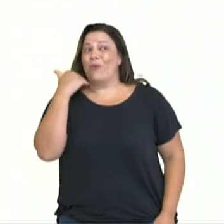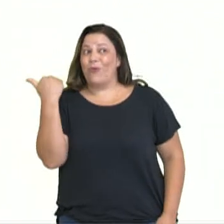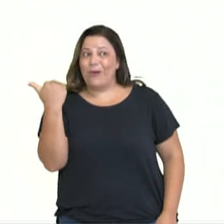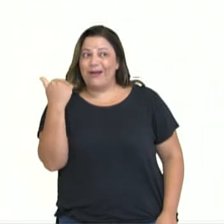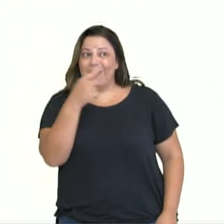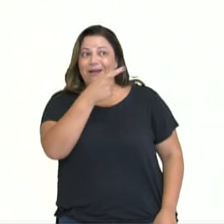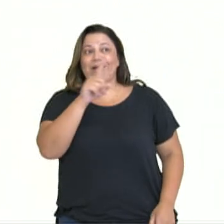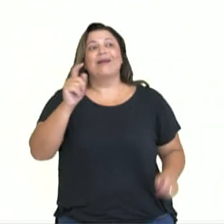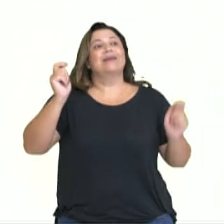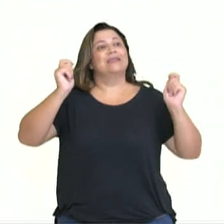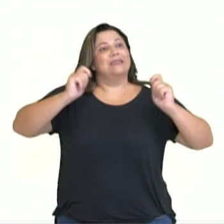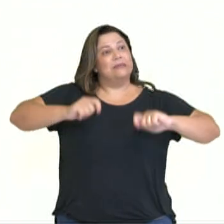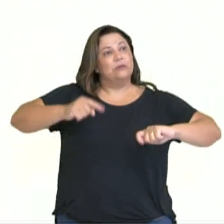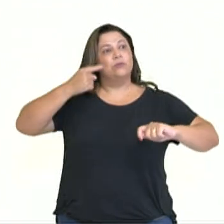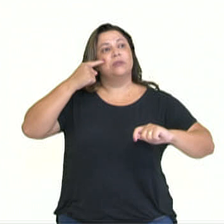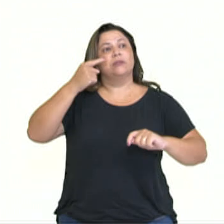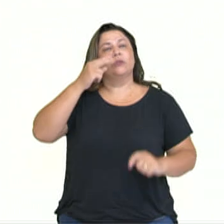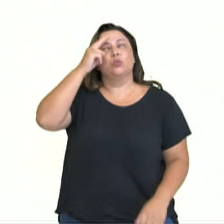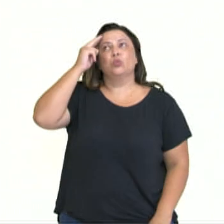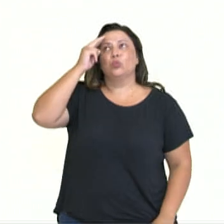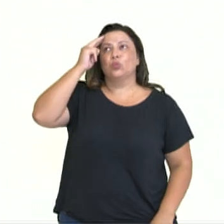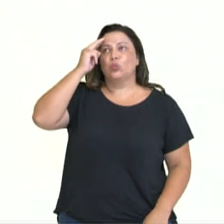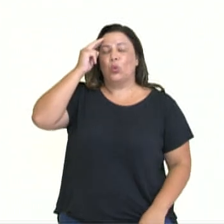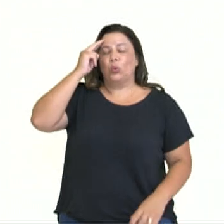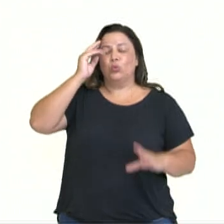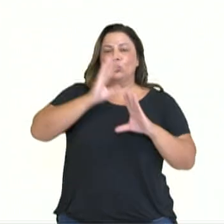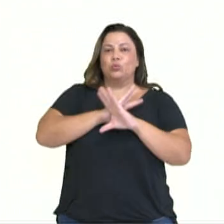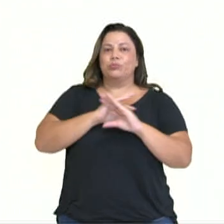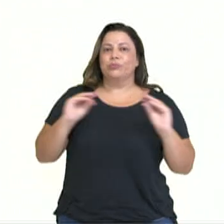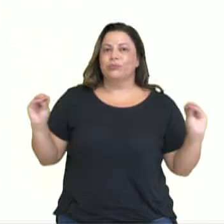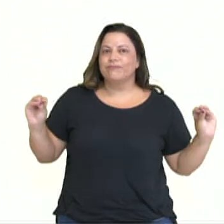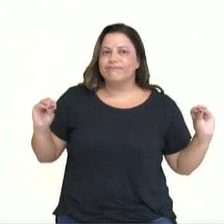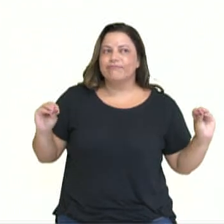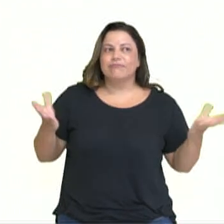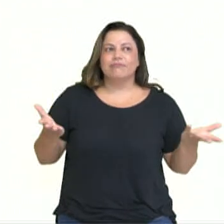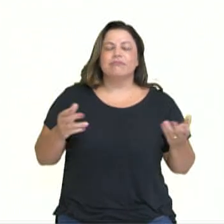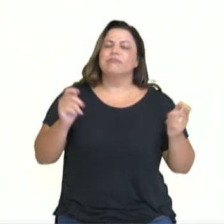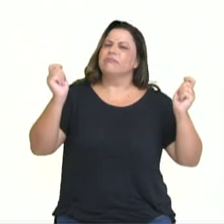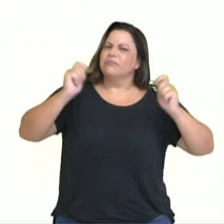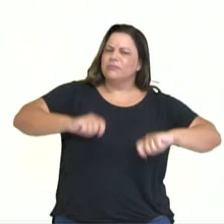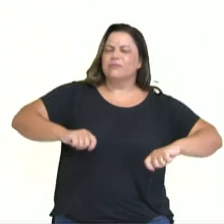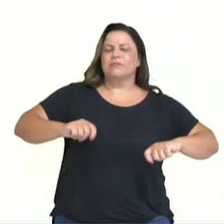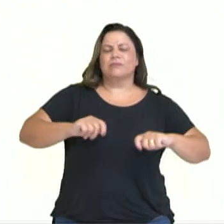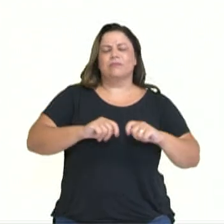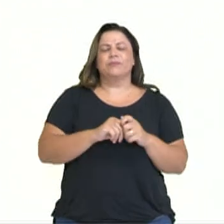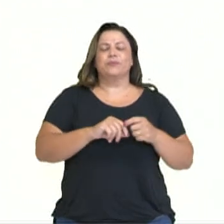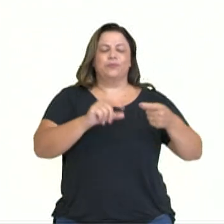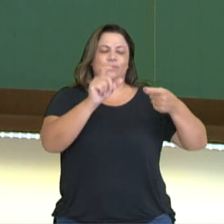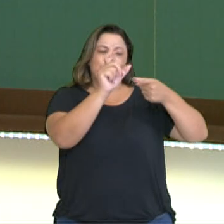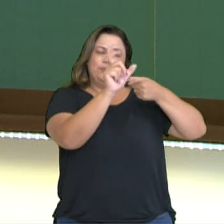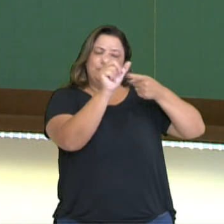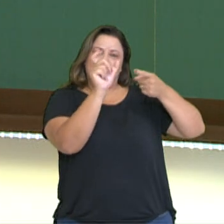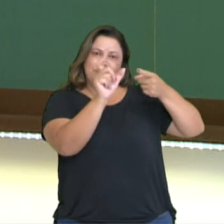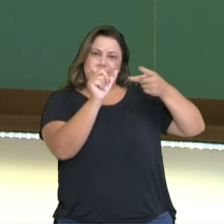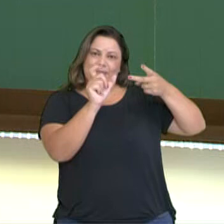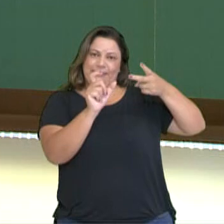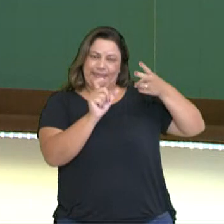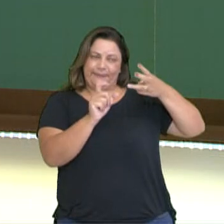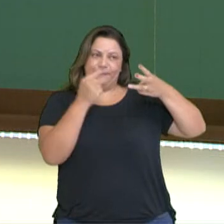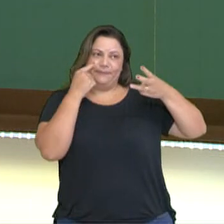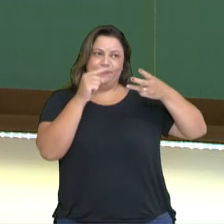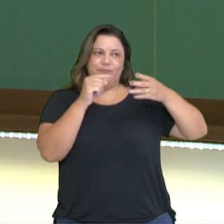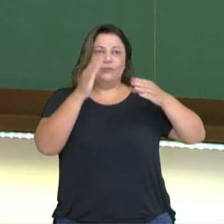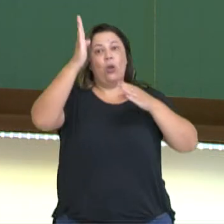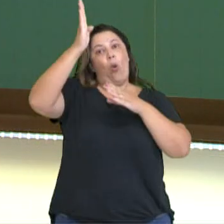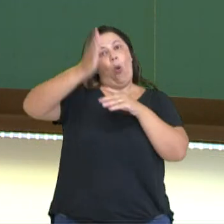partir. Observe aqui uma diferença, né? Eu posso usá-los em versos e posso separar esses versos por barras.